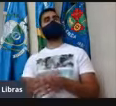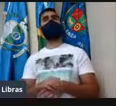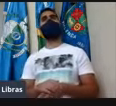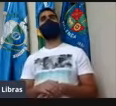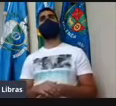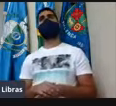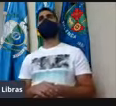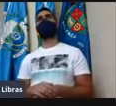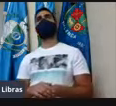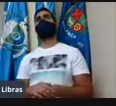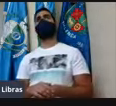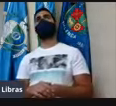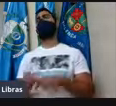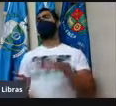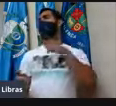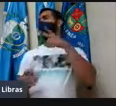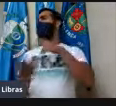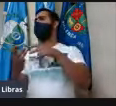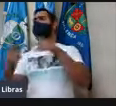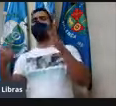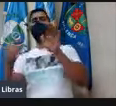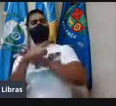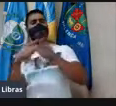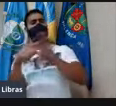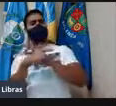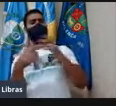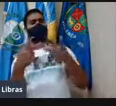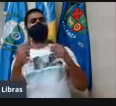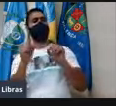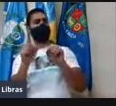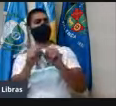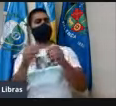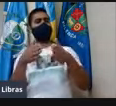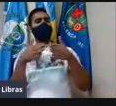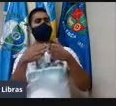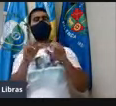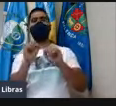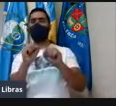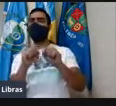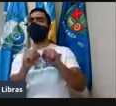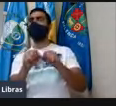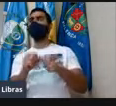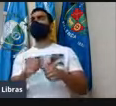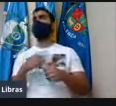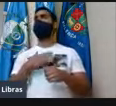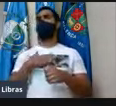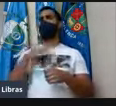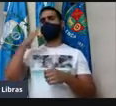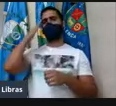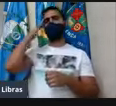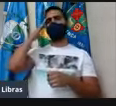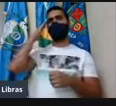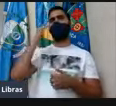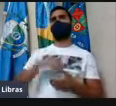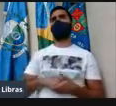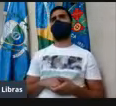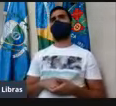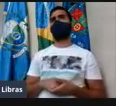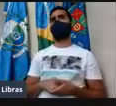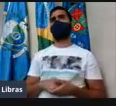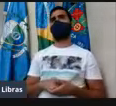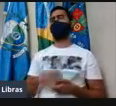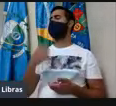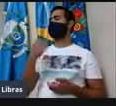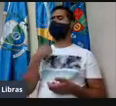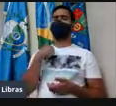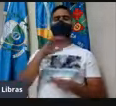Os vereadores que querem questionar alguma coisa, faz por requerimento, né? Esse é o meu entendimento. Mas, Juarez, é um prazer